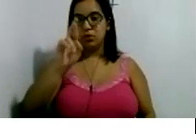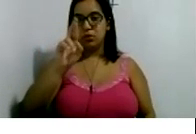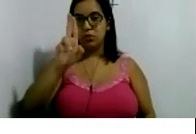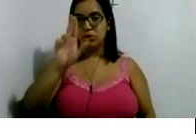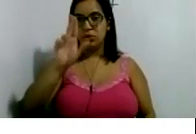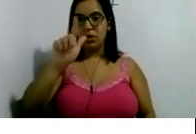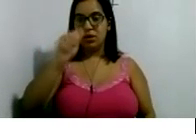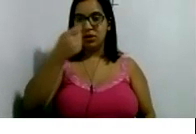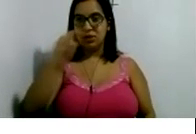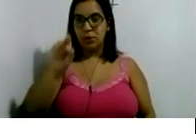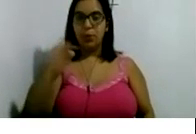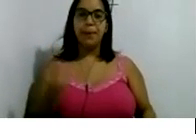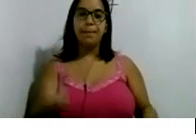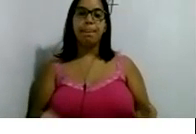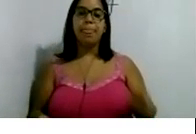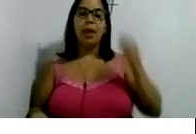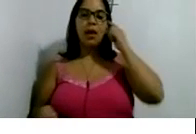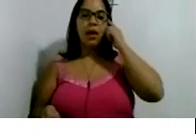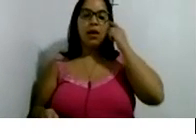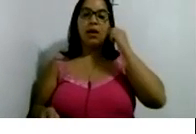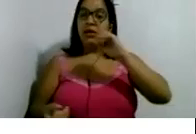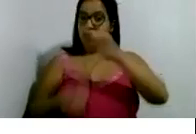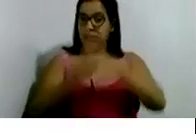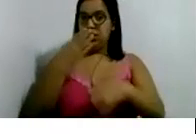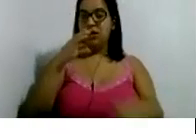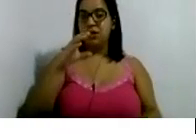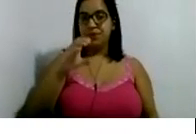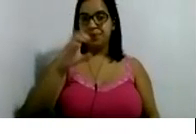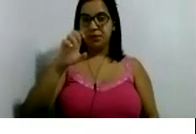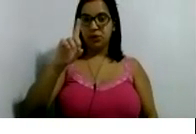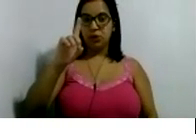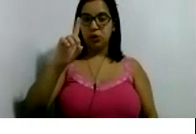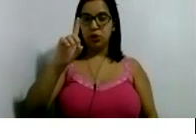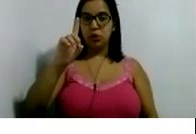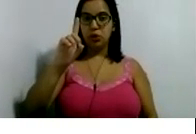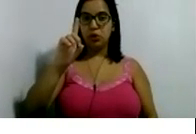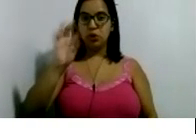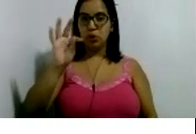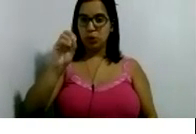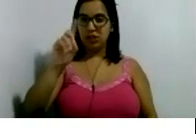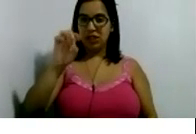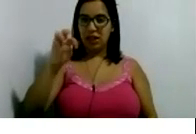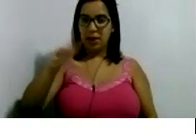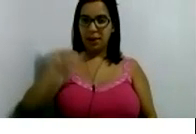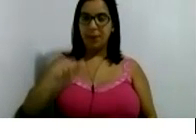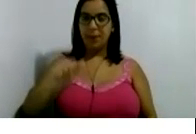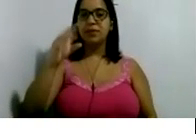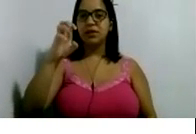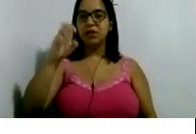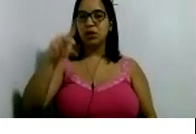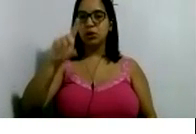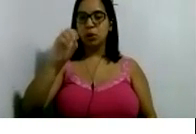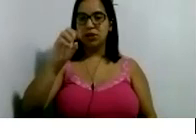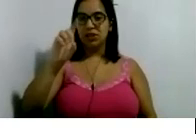essa gastrulação, ela vai formar o ectoderma, o endoderma e o mesoderma. Então,